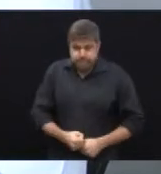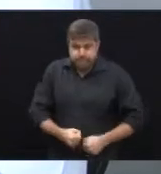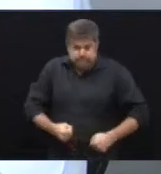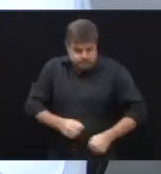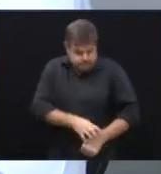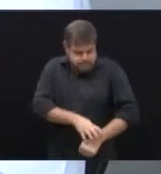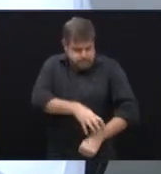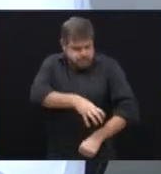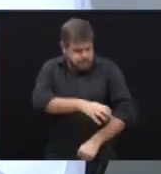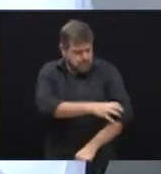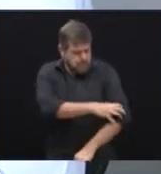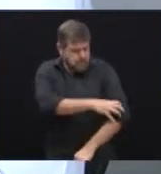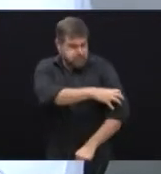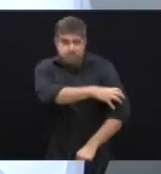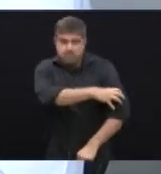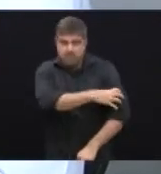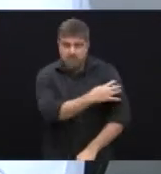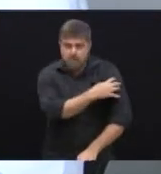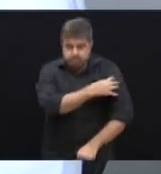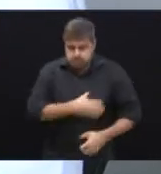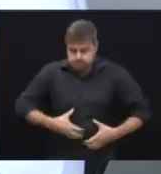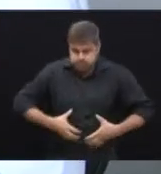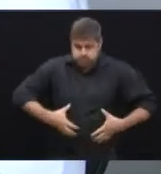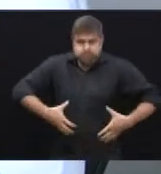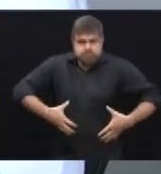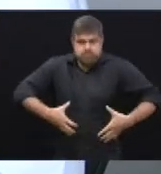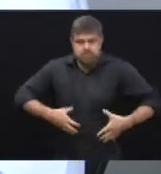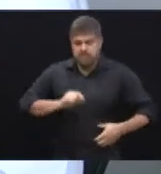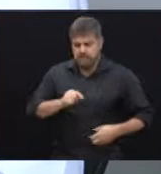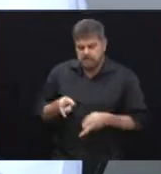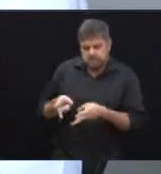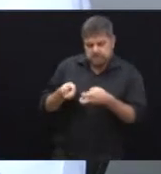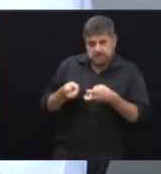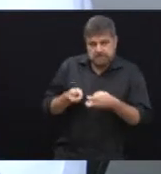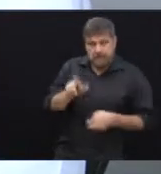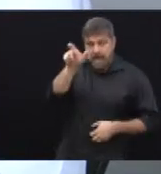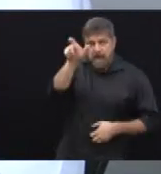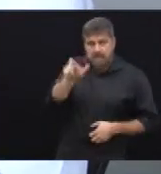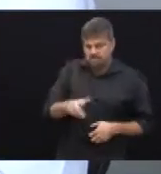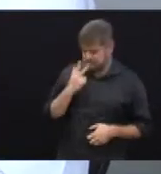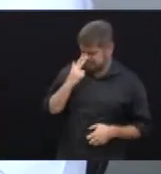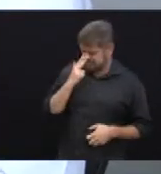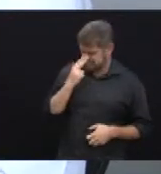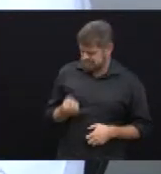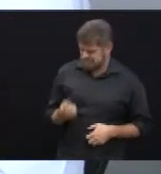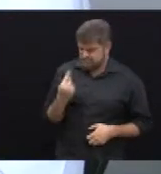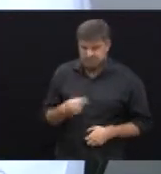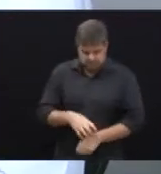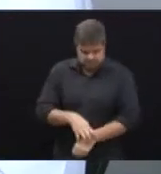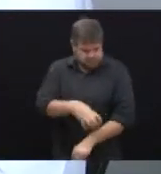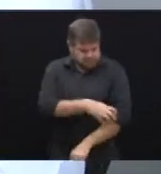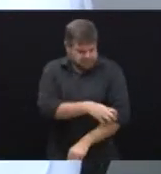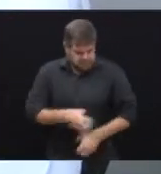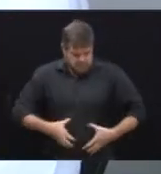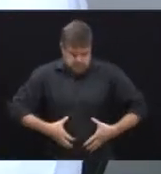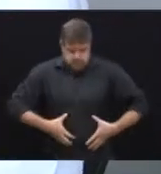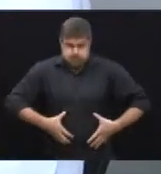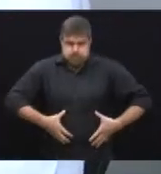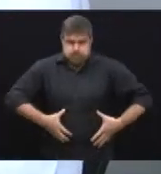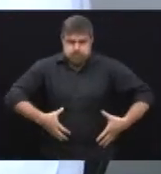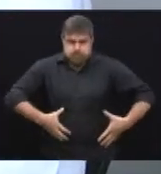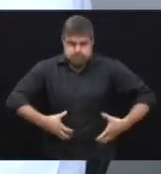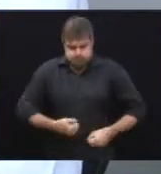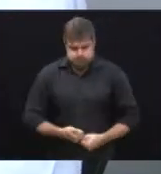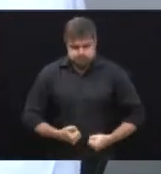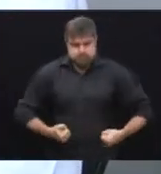pessoa. E aí a pessoa começa a acumular líquido. O que é o acúmulo de líquido? A pessoa começa a inchar. que é uma das formas